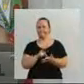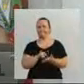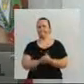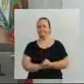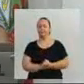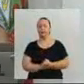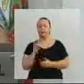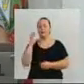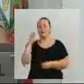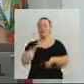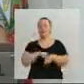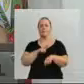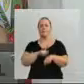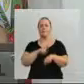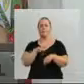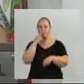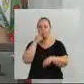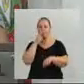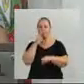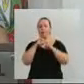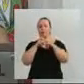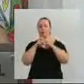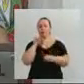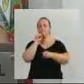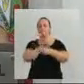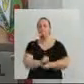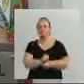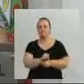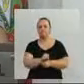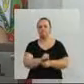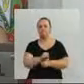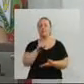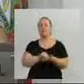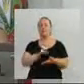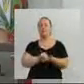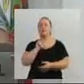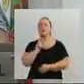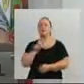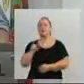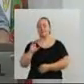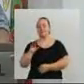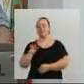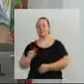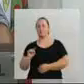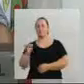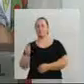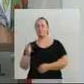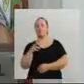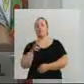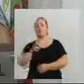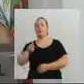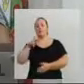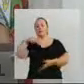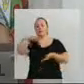ocorreu num momento de paralisação do transporte, e que faltavam 700 mil reais no caixa para pagar o salário dos trabalhadores do